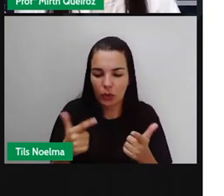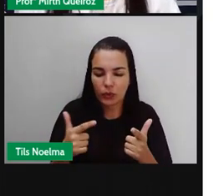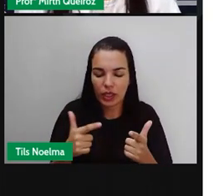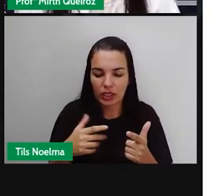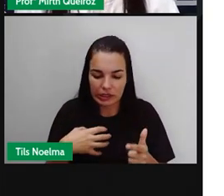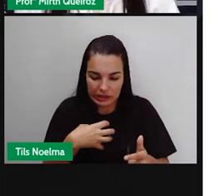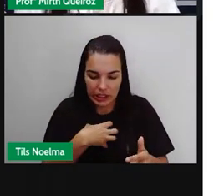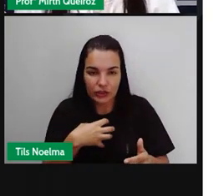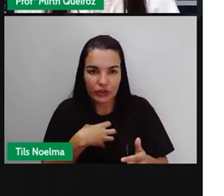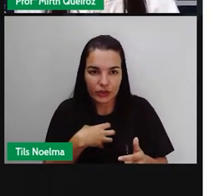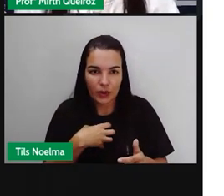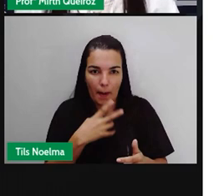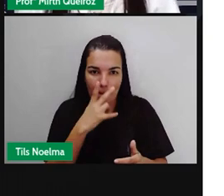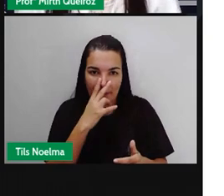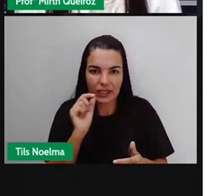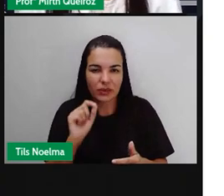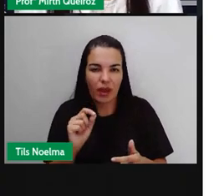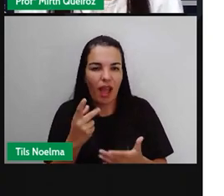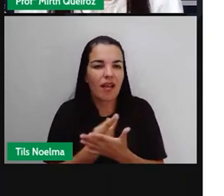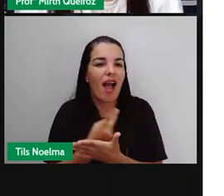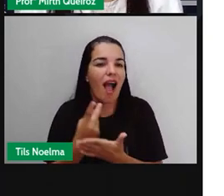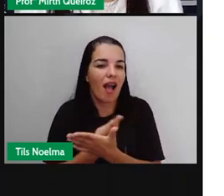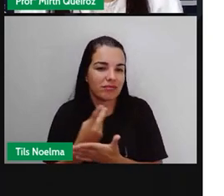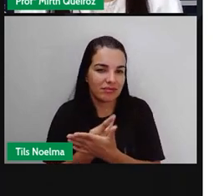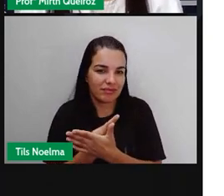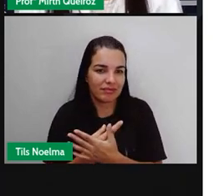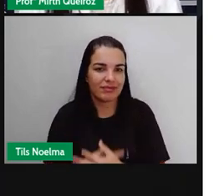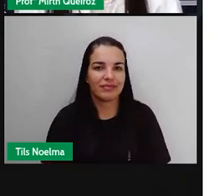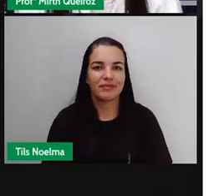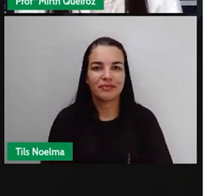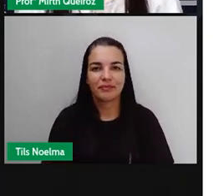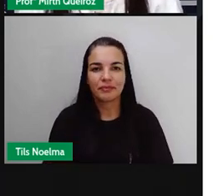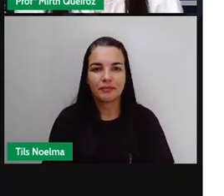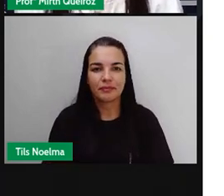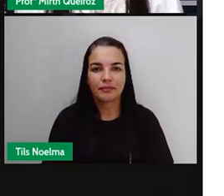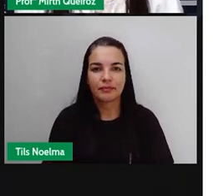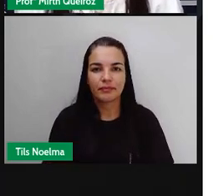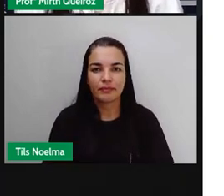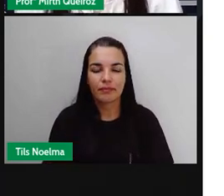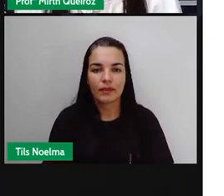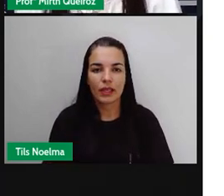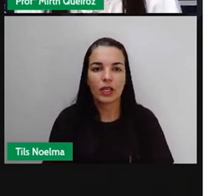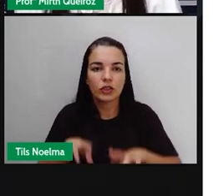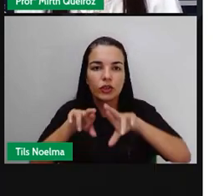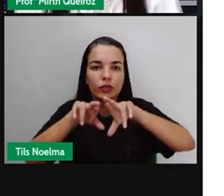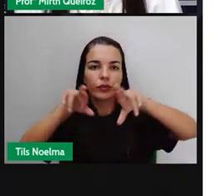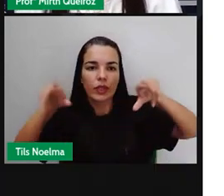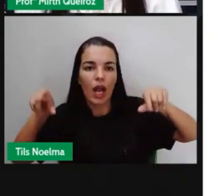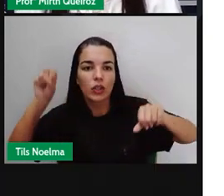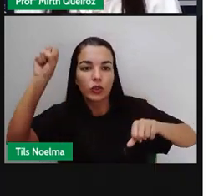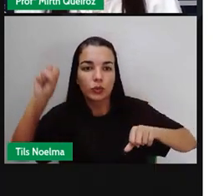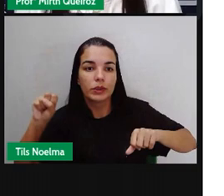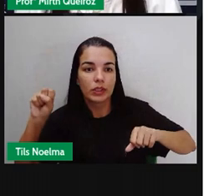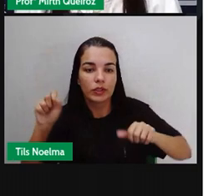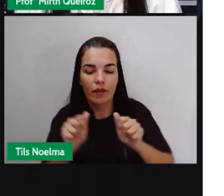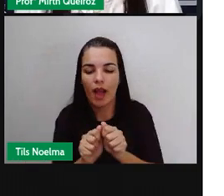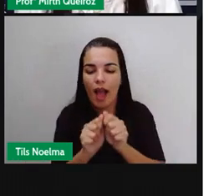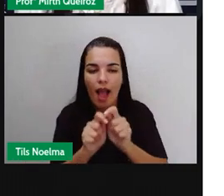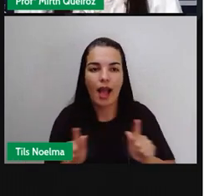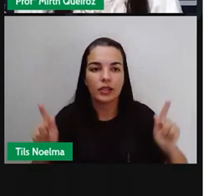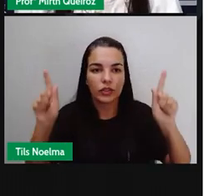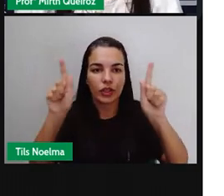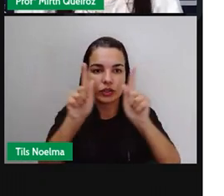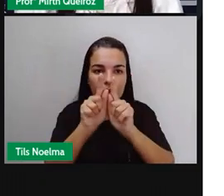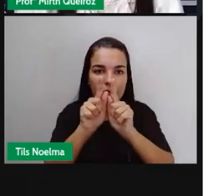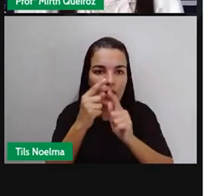ficar feito de forma errada, vamos dizer assim. Diferencie substantivo de adjetivo. Aqui nós